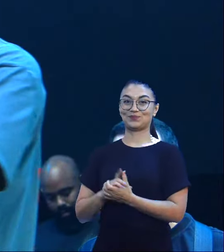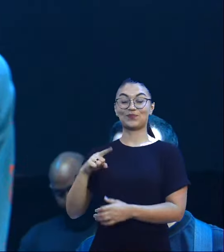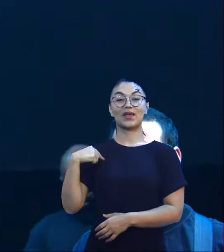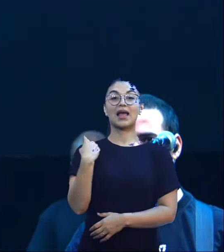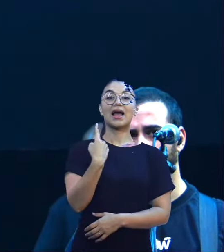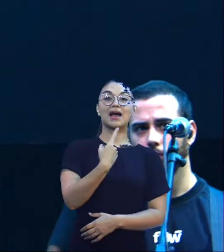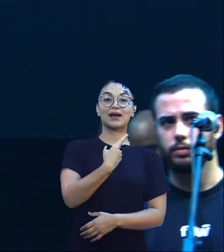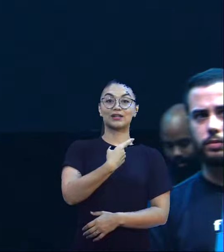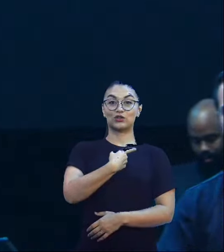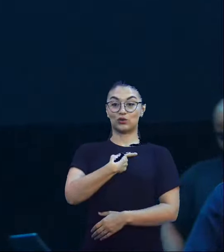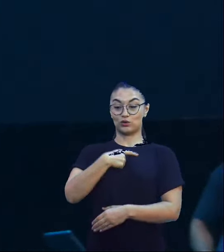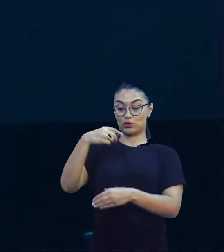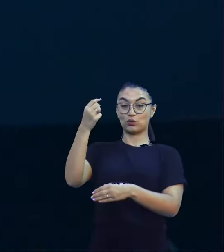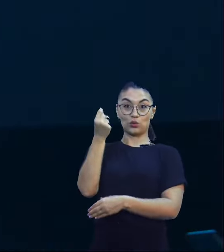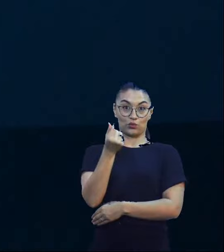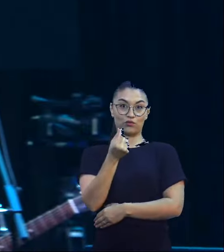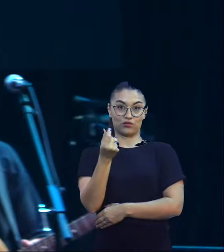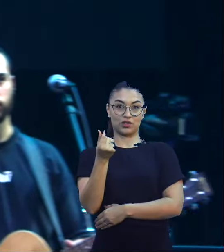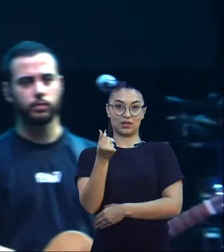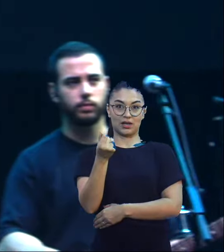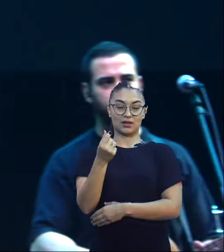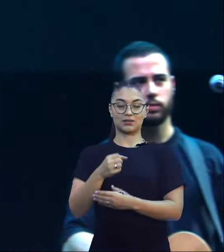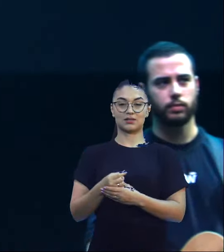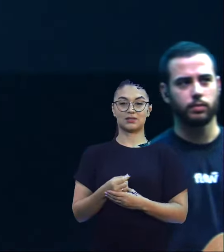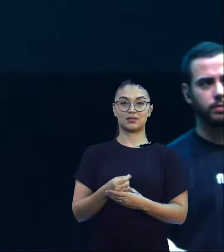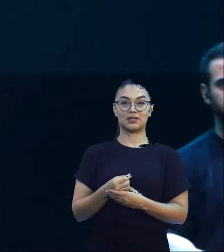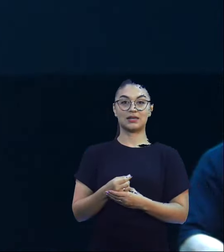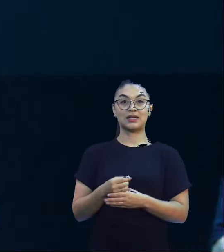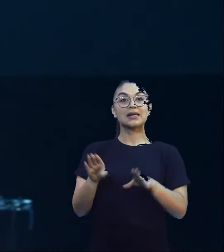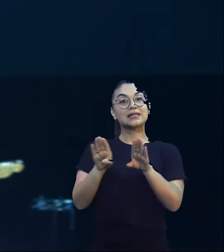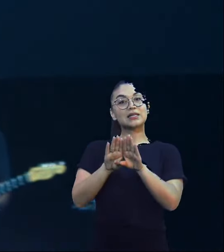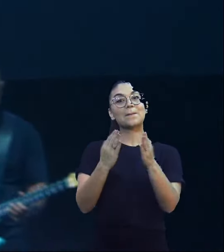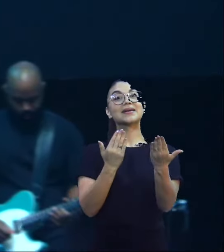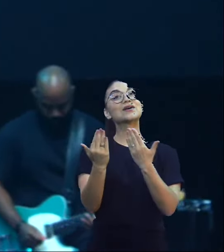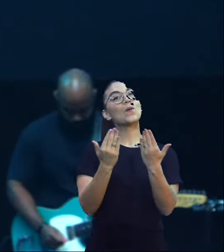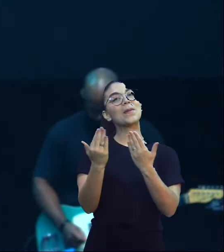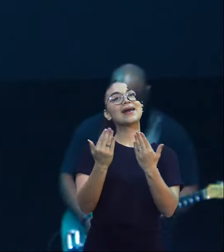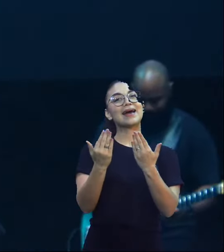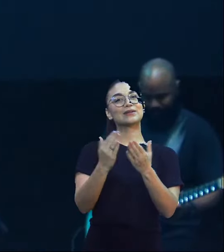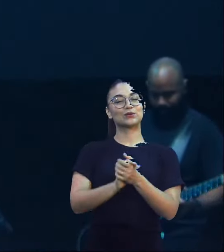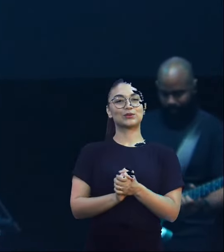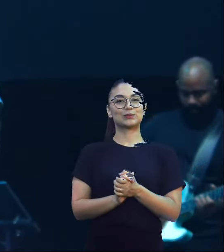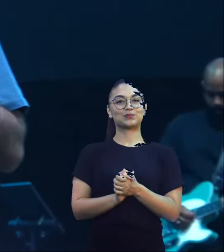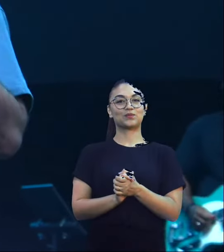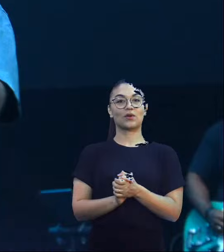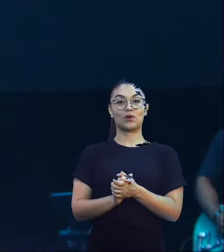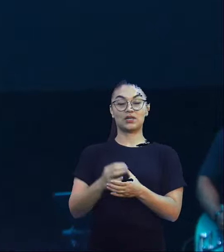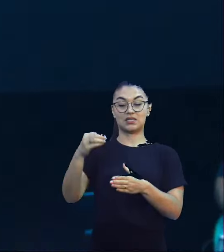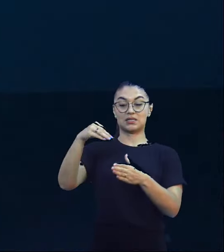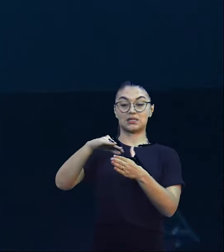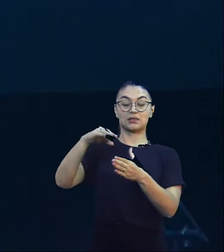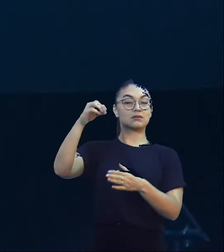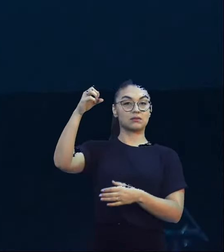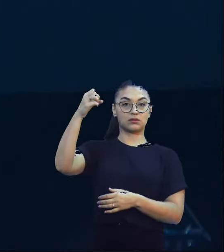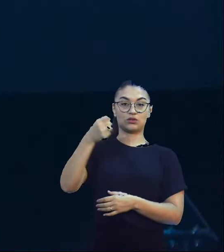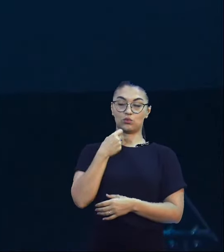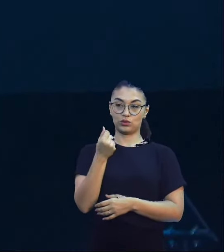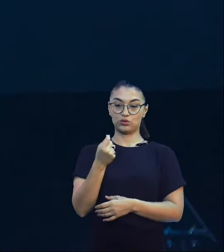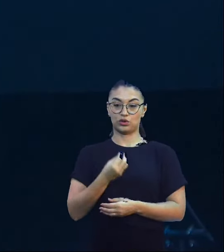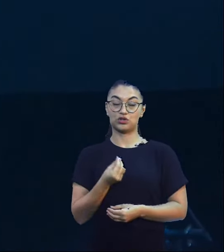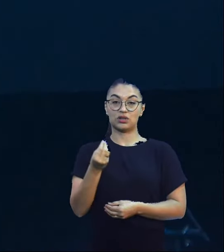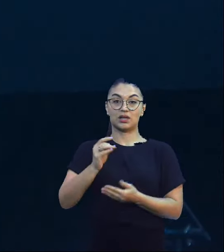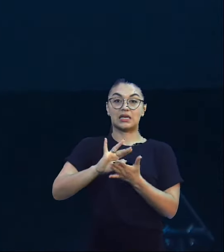são comparados com sementes. Eles têm dois caminhos: ou eles são consumidos, ou eles são usados para semear.